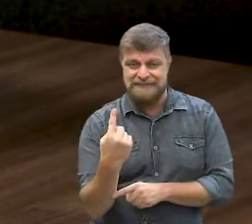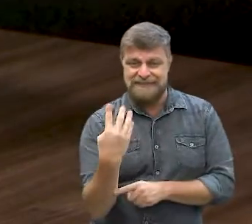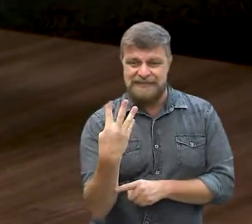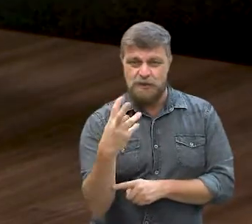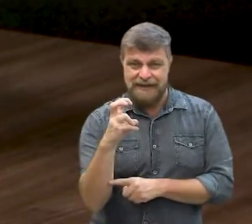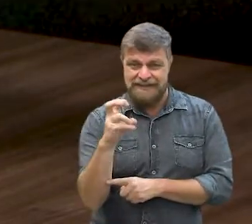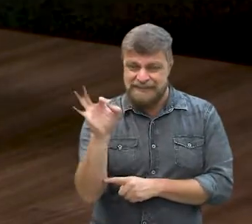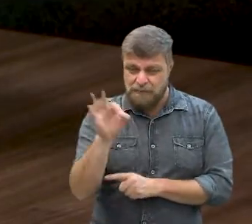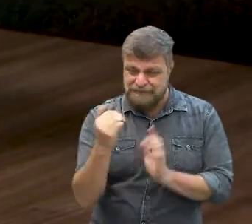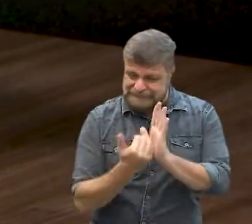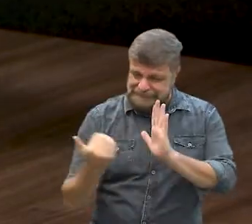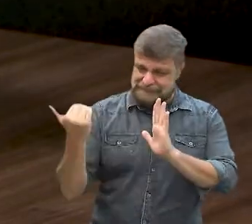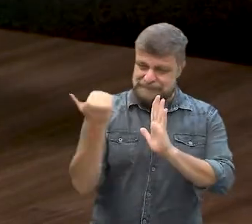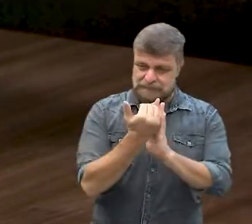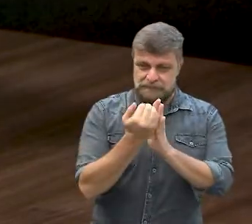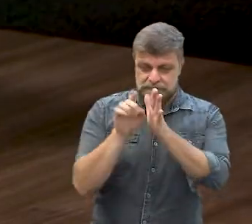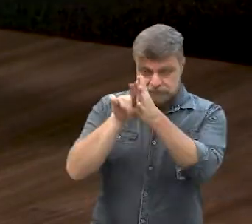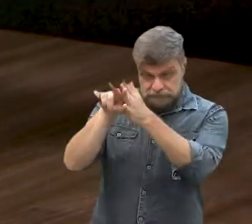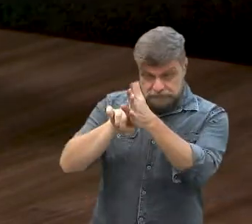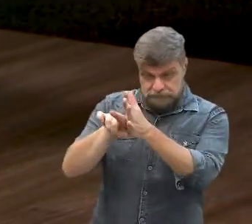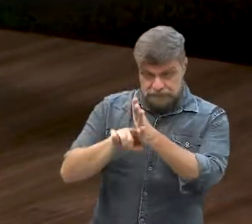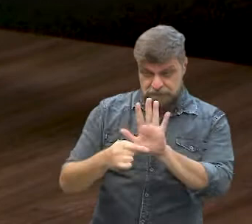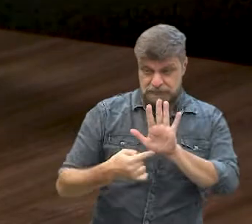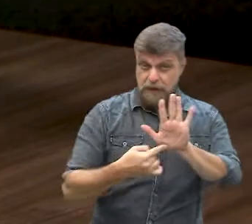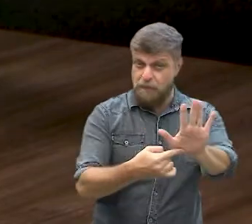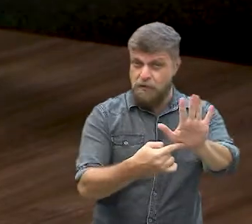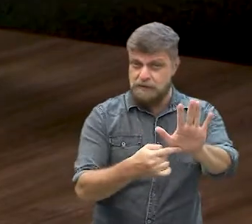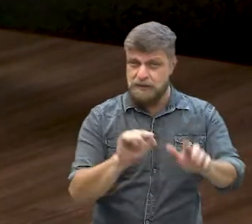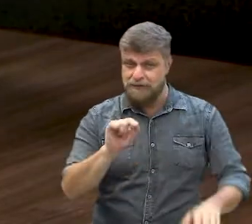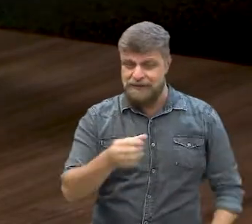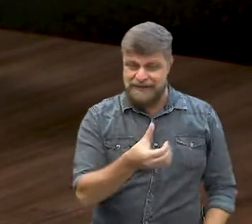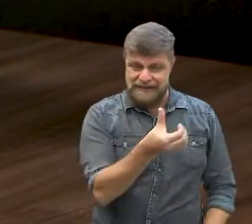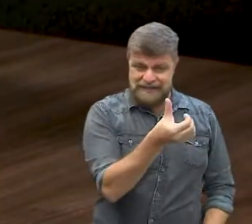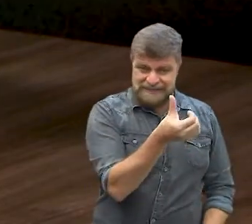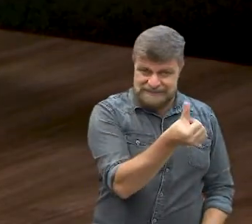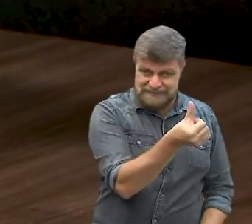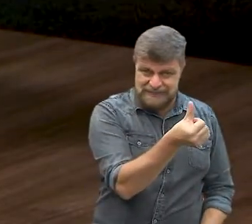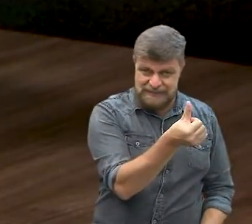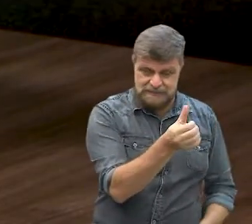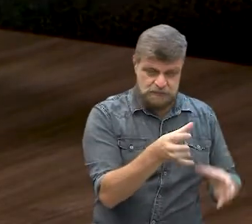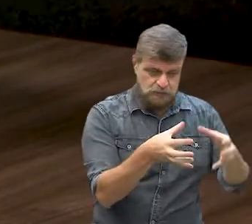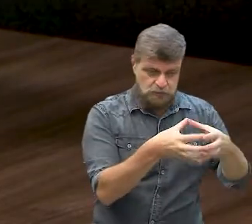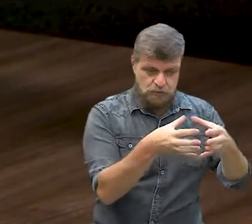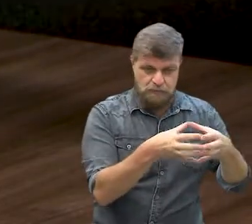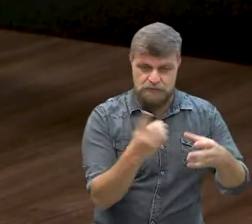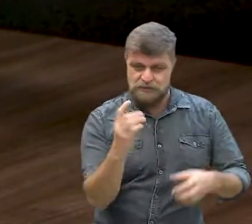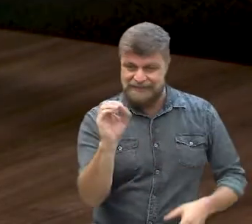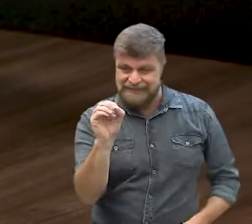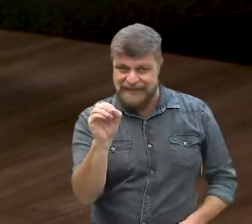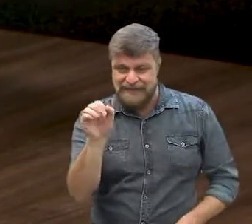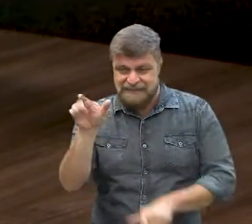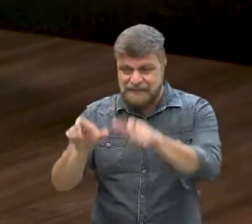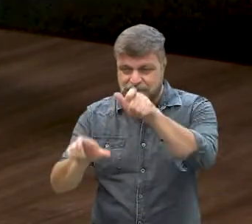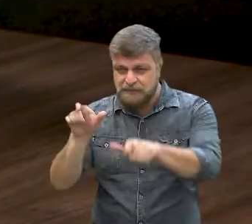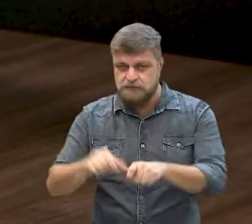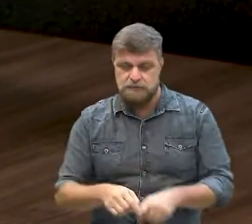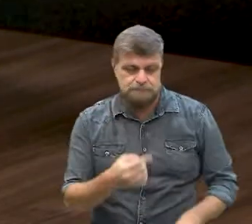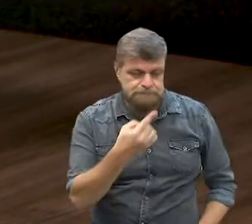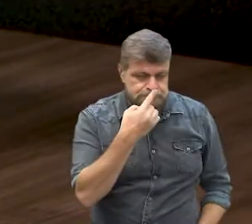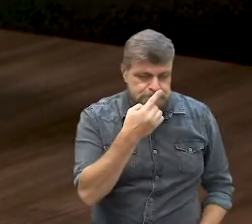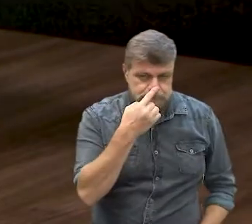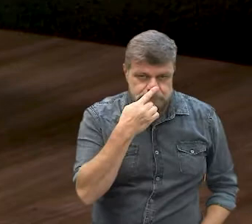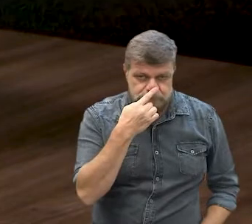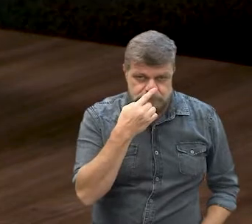145% e não parou. Pesquisas apontam que 6 a cada 10 pessoas preferem os